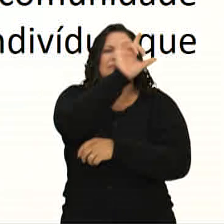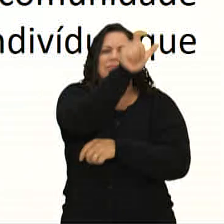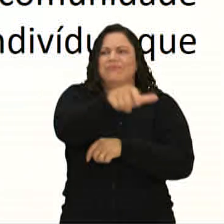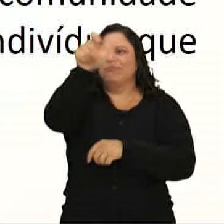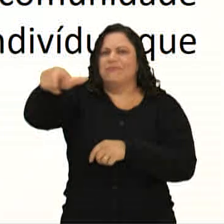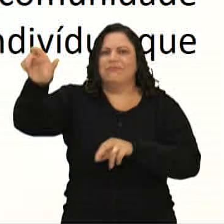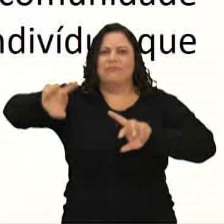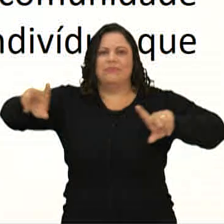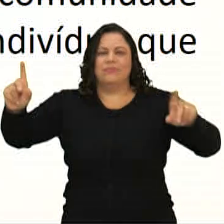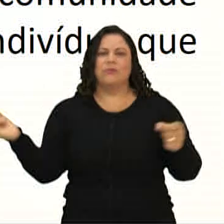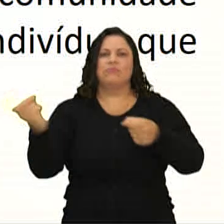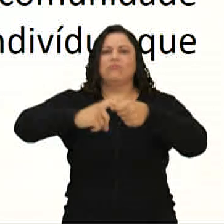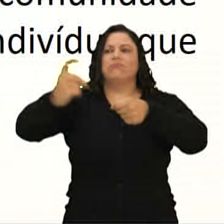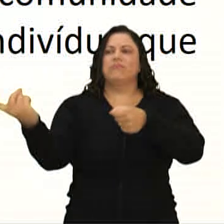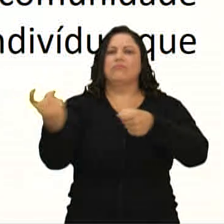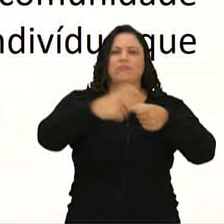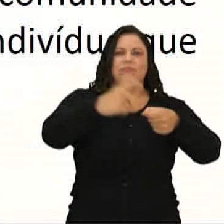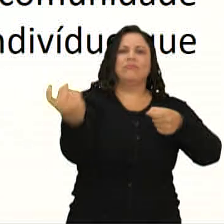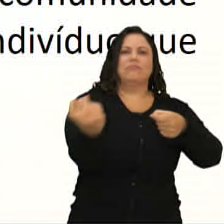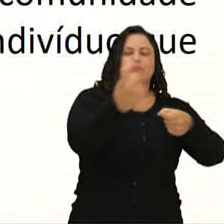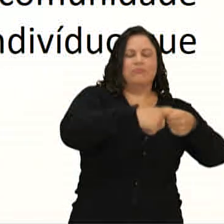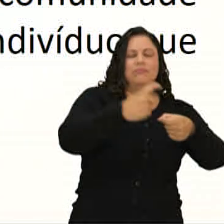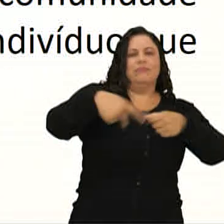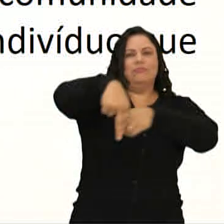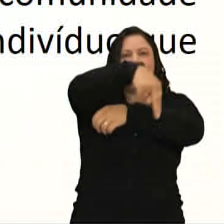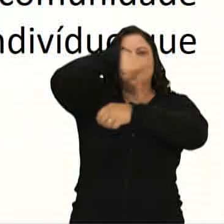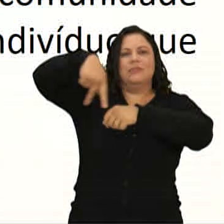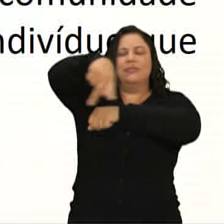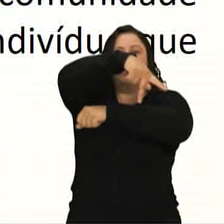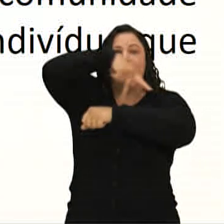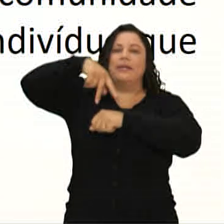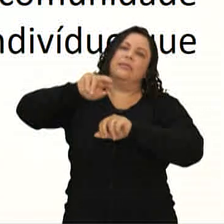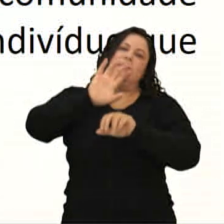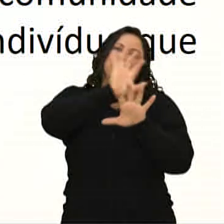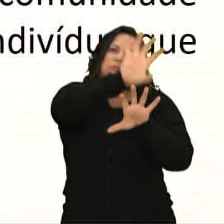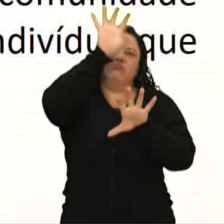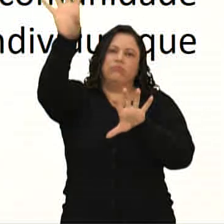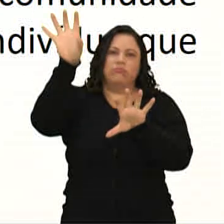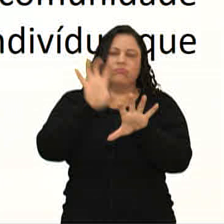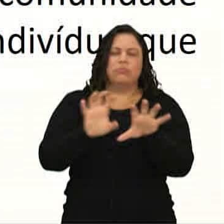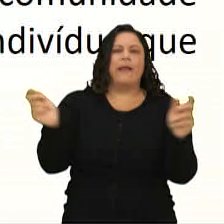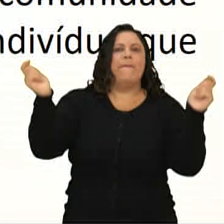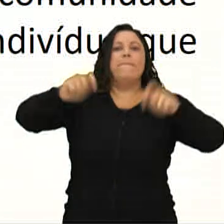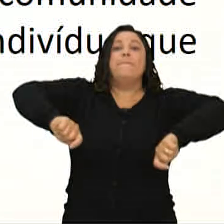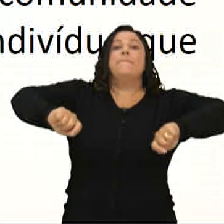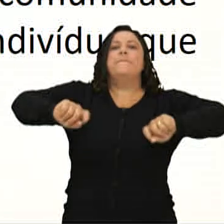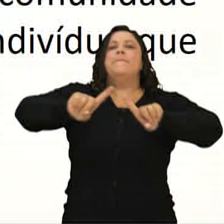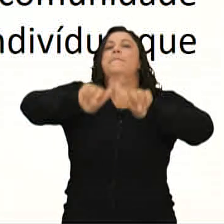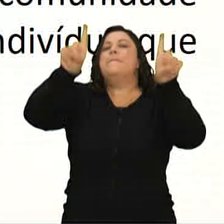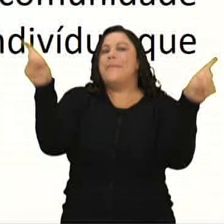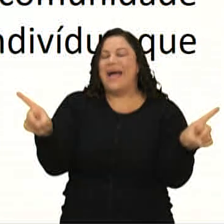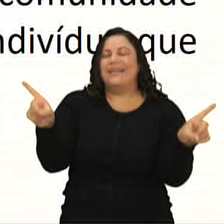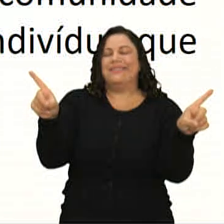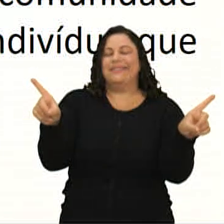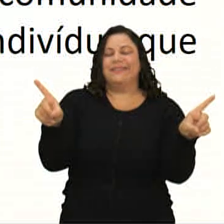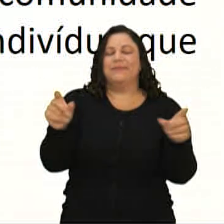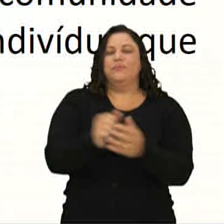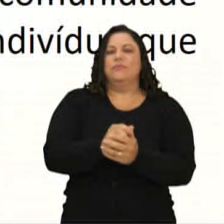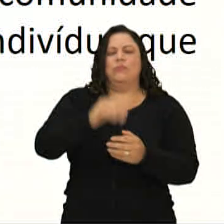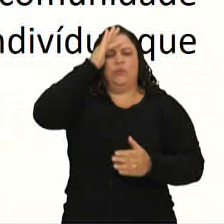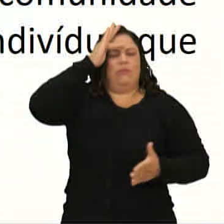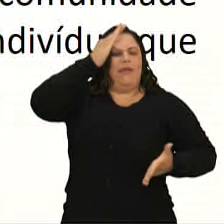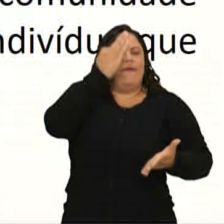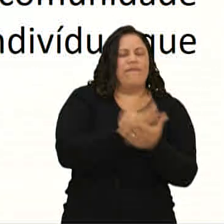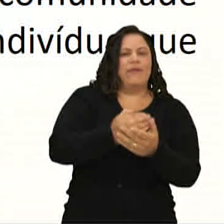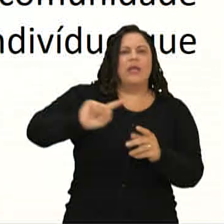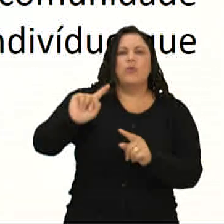seu pertencimento a uma nação ou a um estado, mas por sua fé em um único Deus. Em outras palavras, nas demais